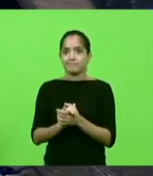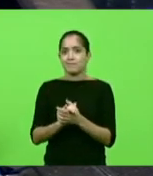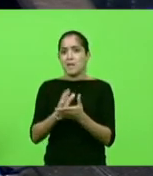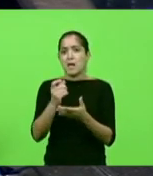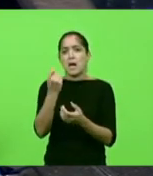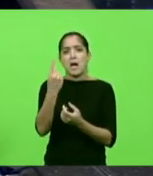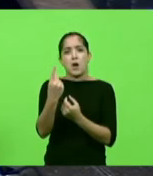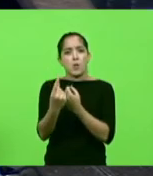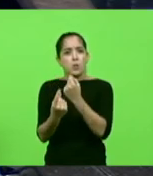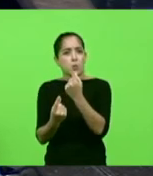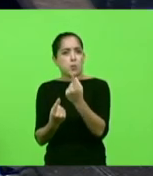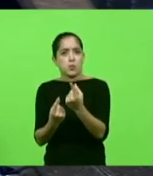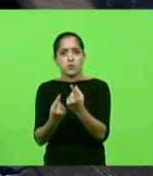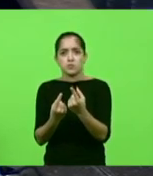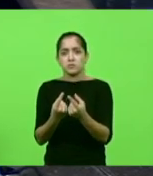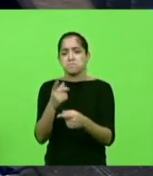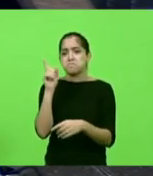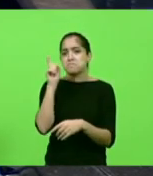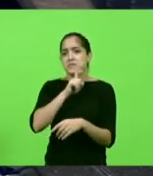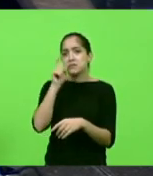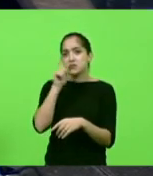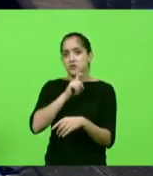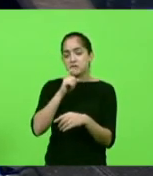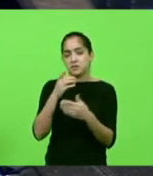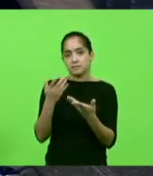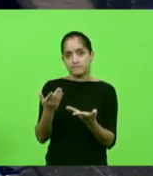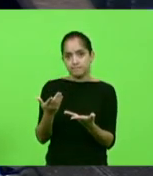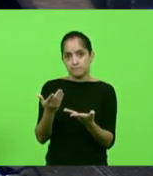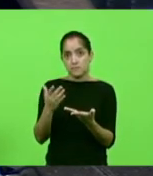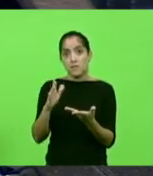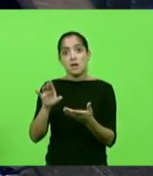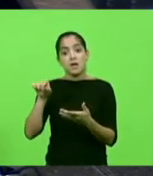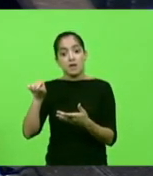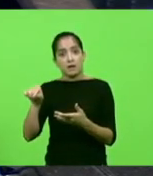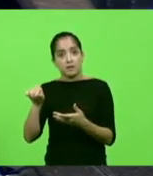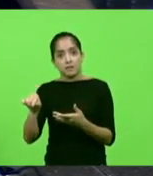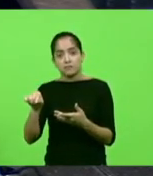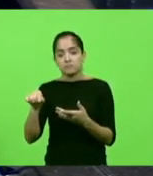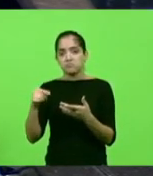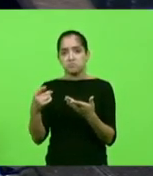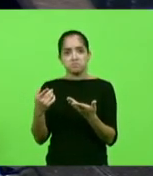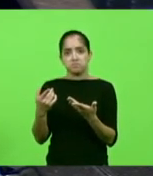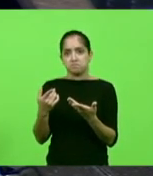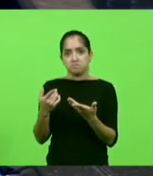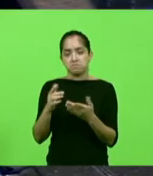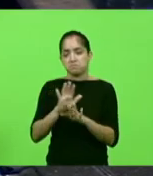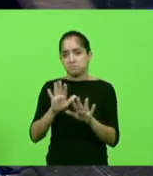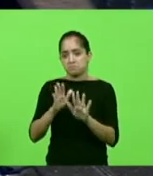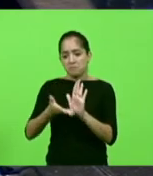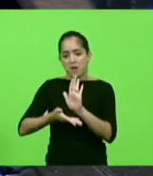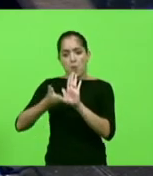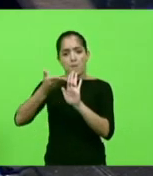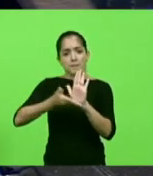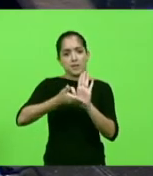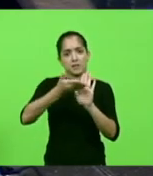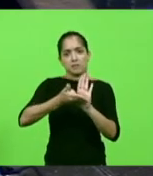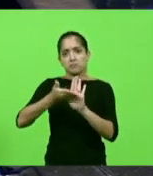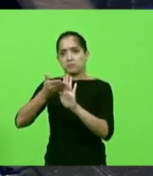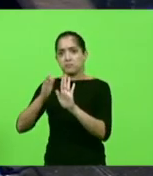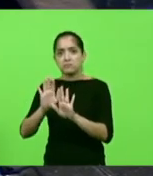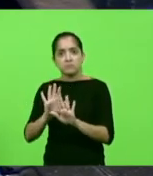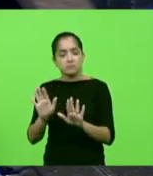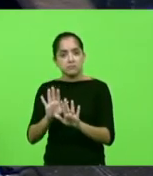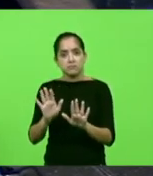exceções, é uma mentira. Nossa direita não tem o menor pudor em aumentar o tamanho do Estado